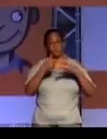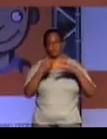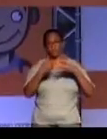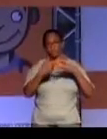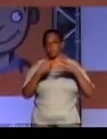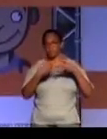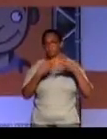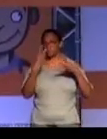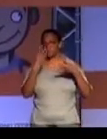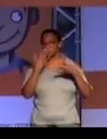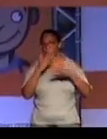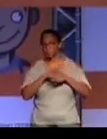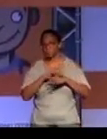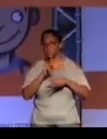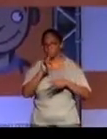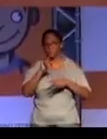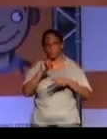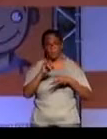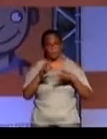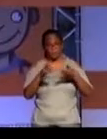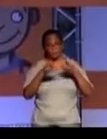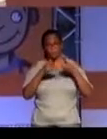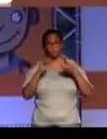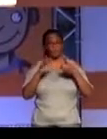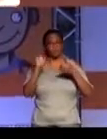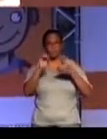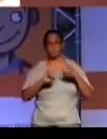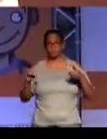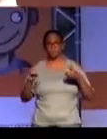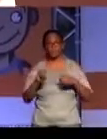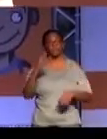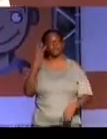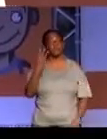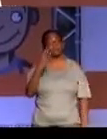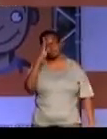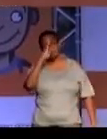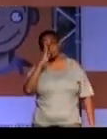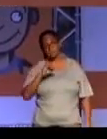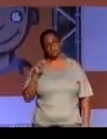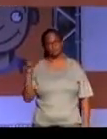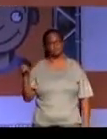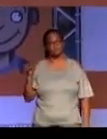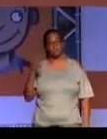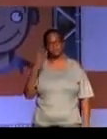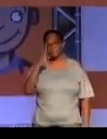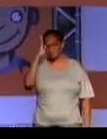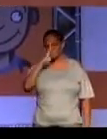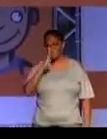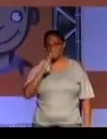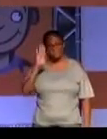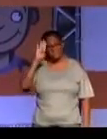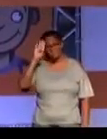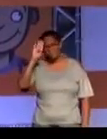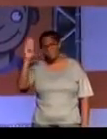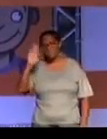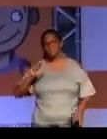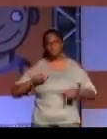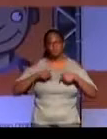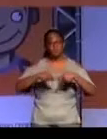eliminamos 2 tipos nesse mundo. Tá? E 3 brasileiros tiveram atuação decisiva